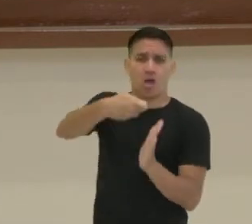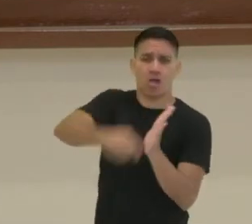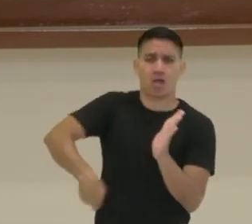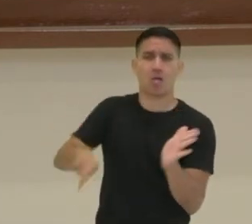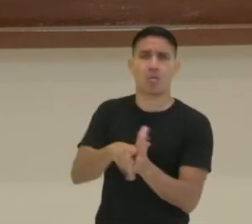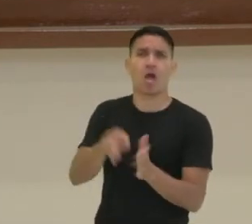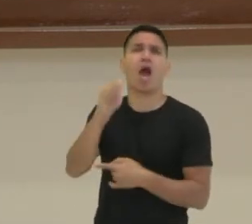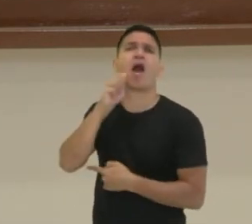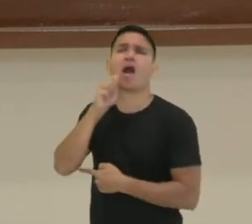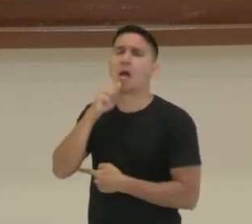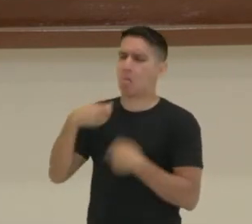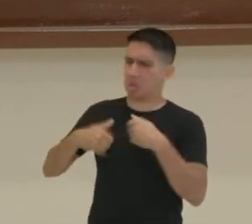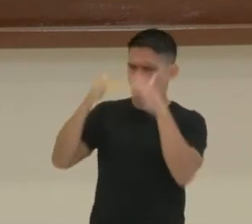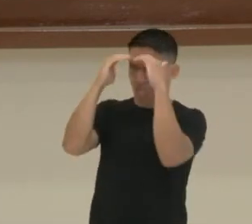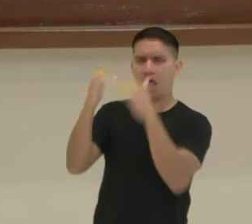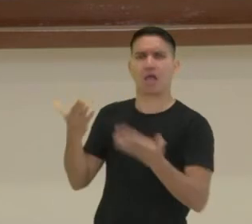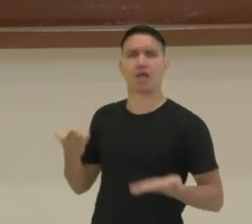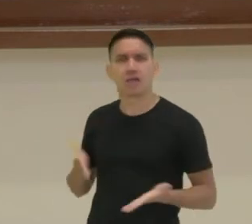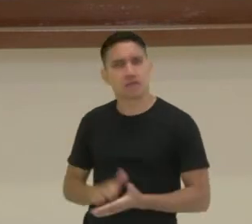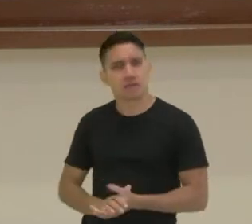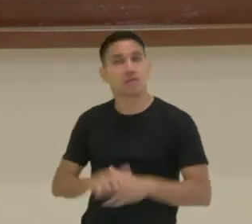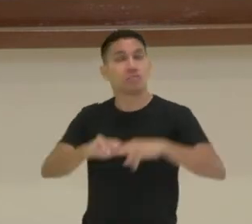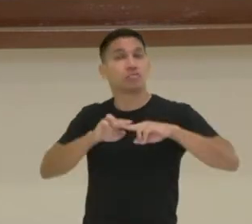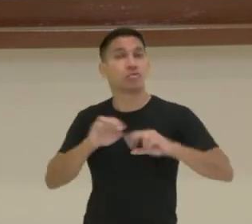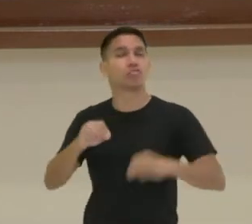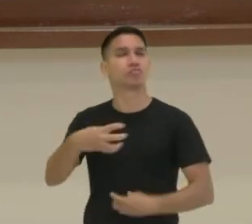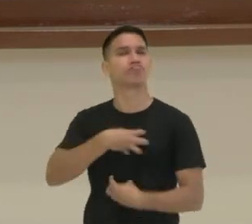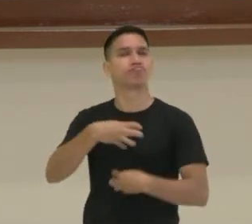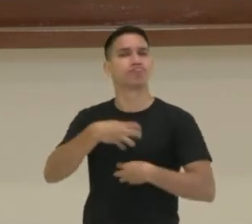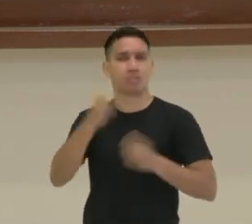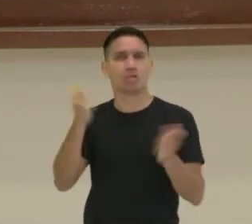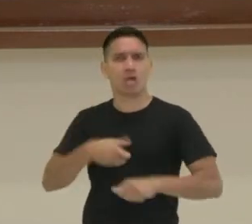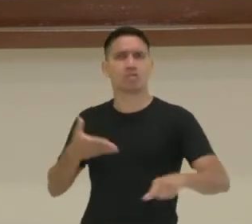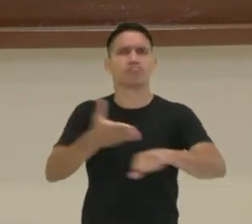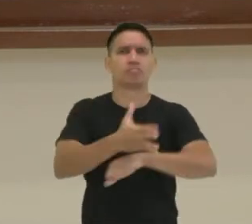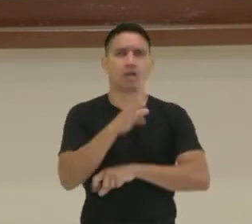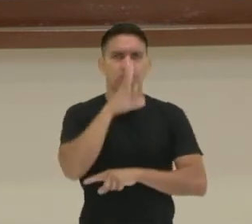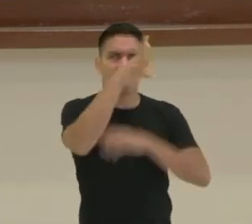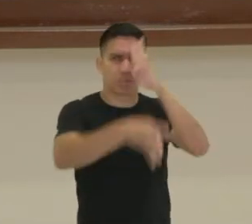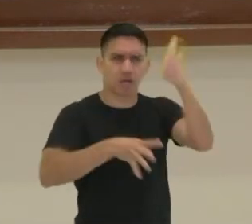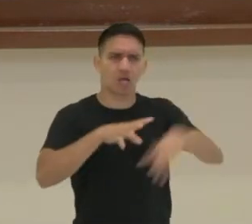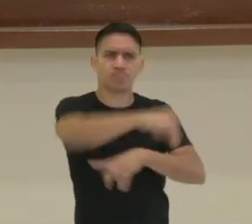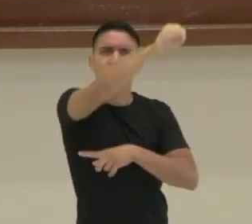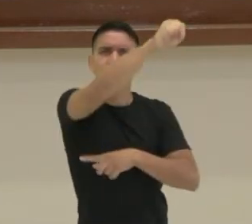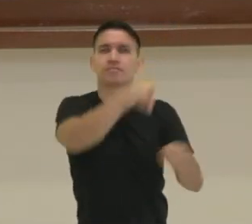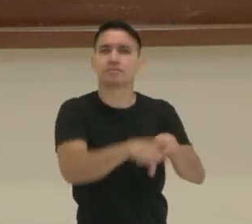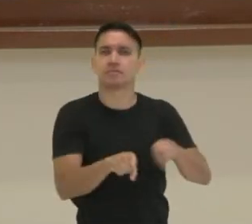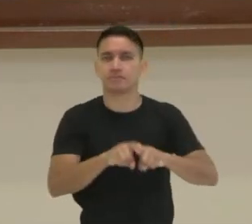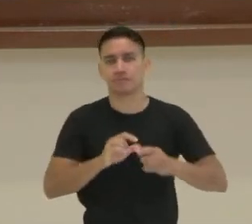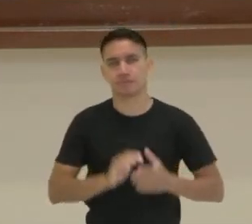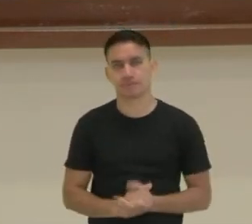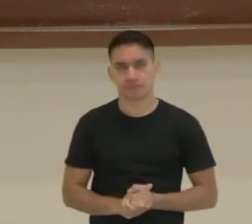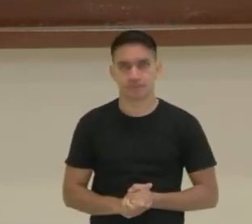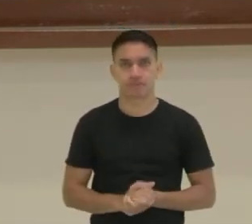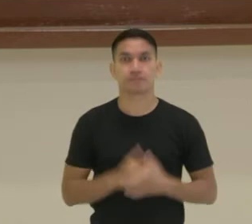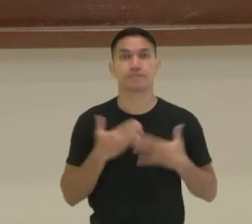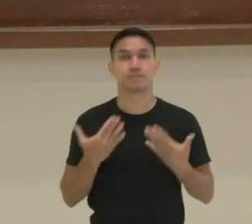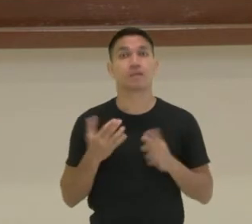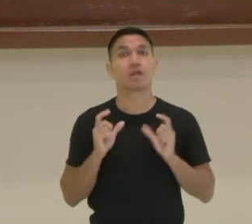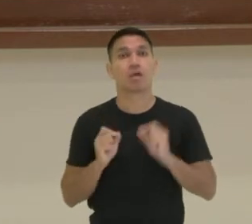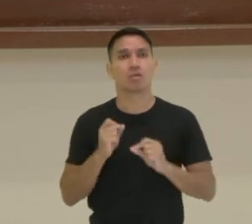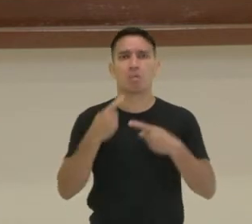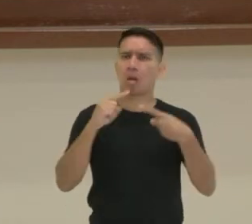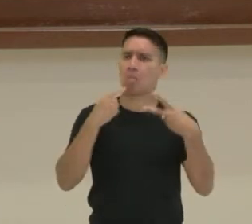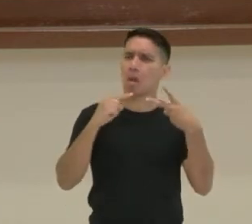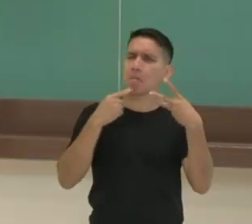eles precisassem respeitar, e logo se sentiam no direito de invadir. Tá? As queixas diplomáticas